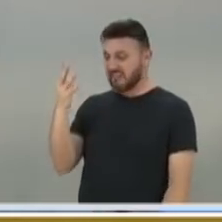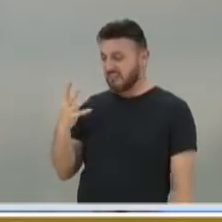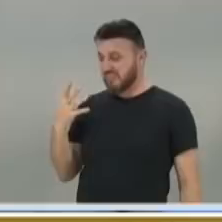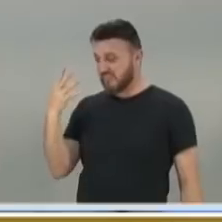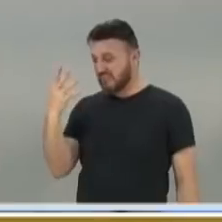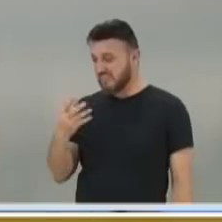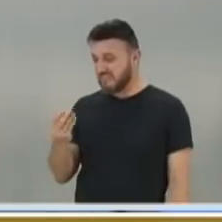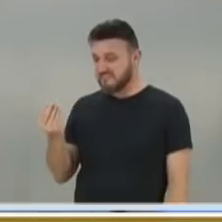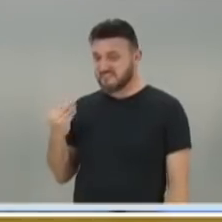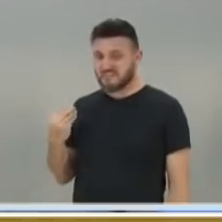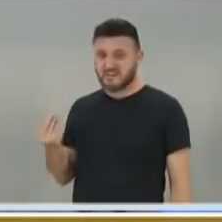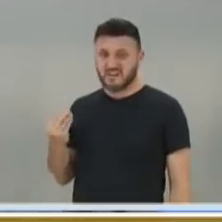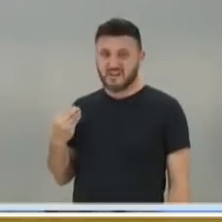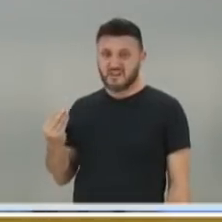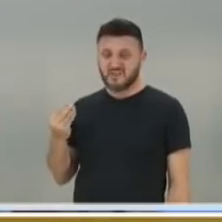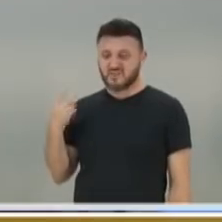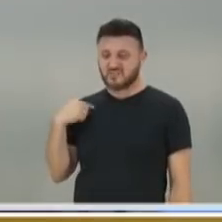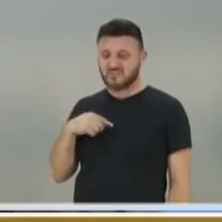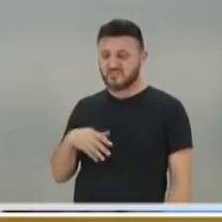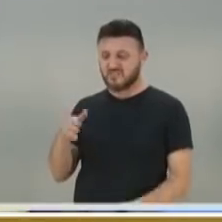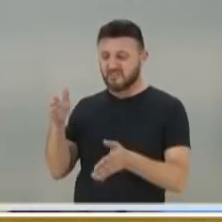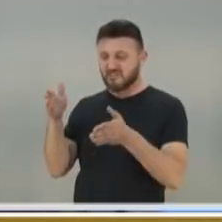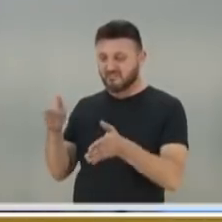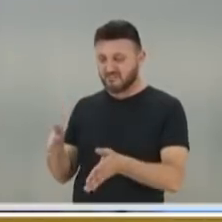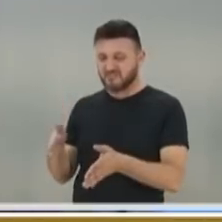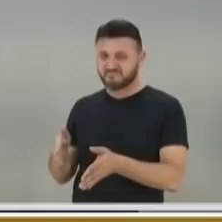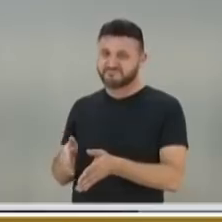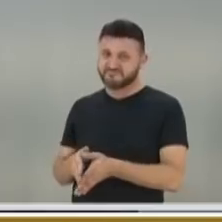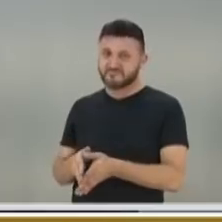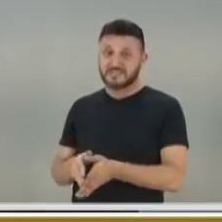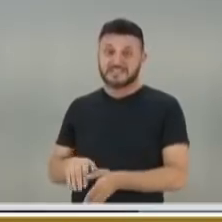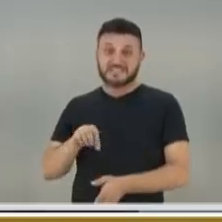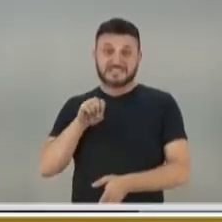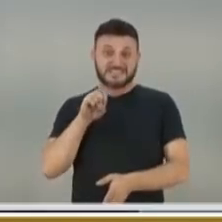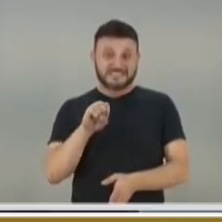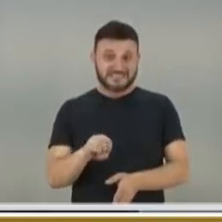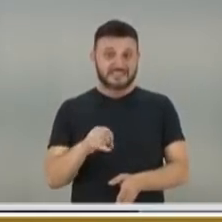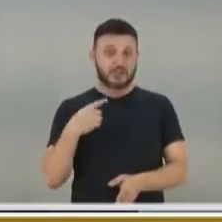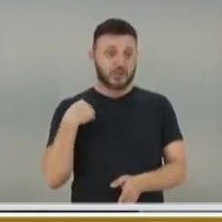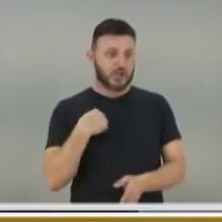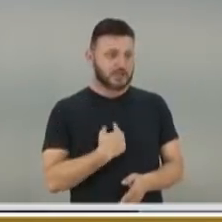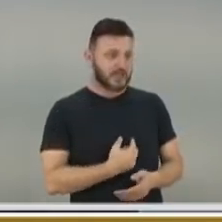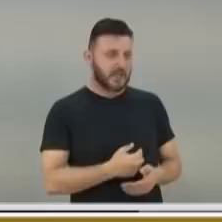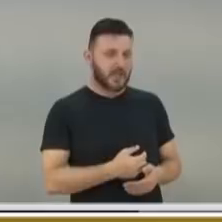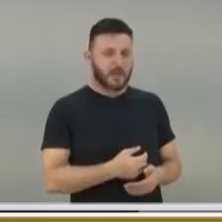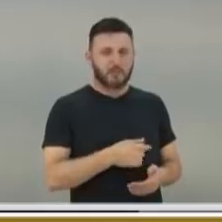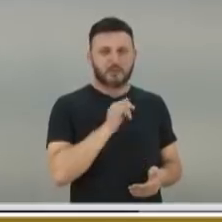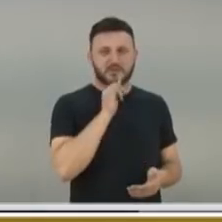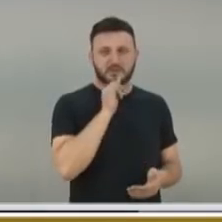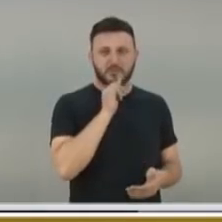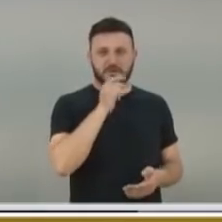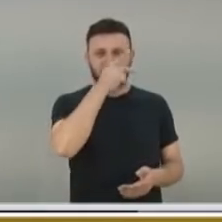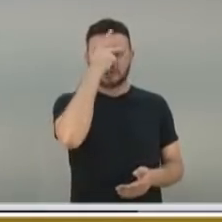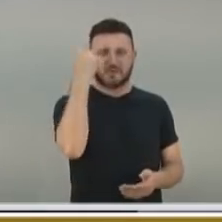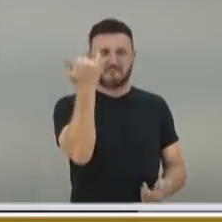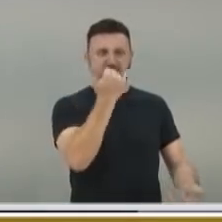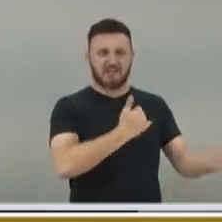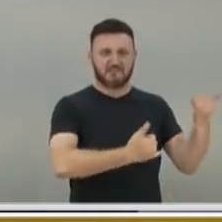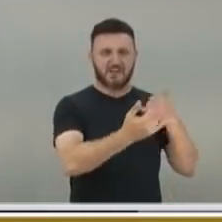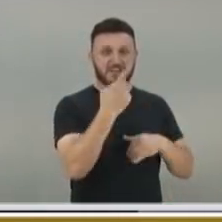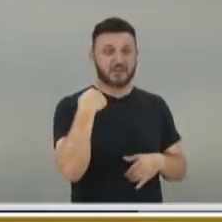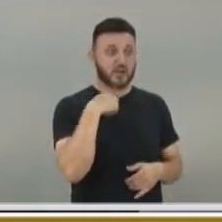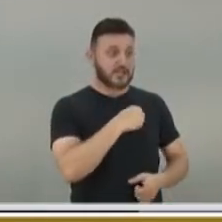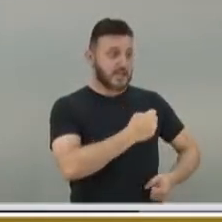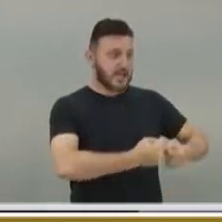que se a gente tiver a casa, o carro dos sonhos, a roupa, o cabelo, né? Os filhos